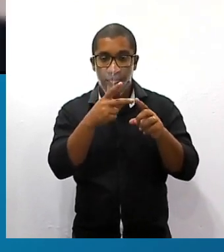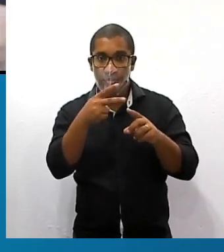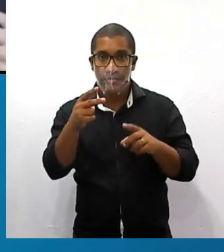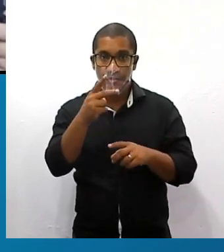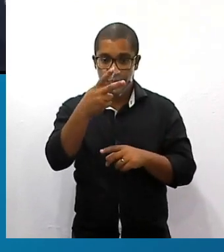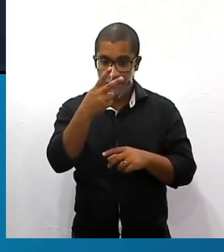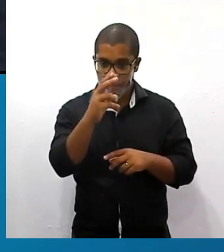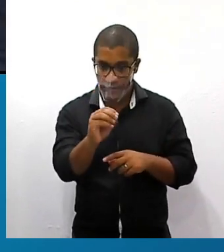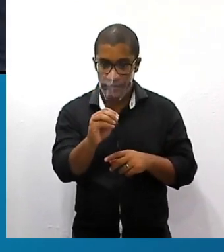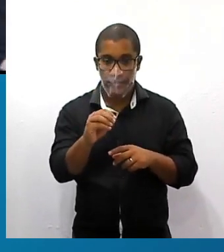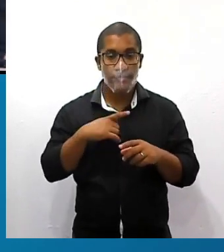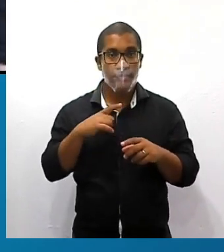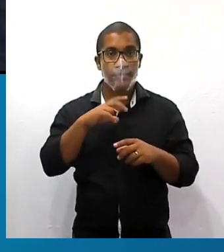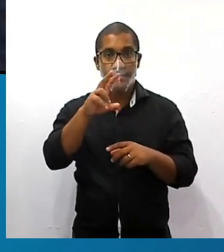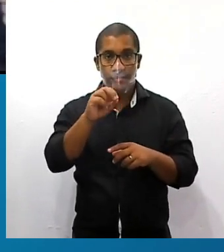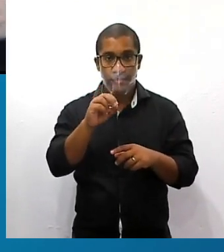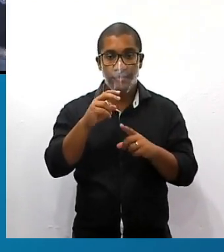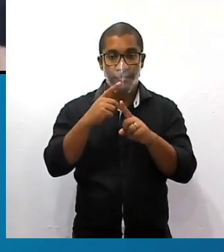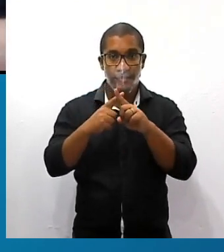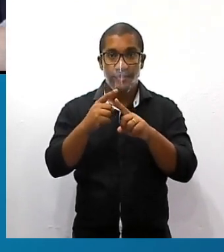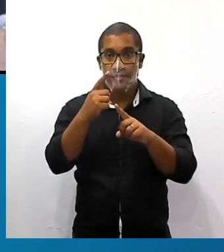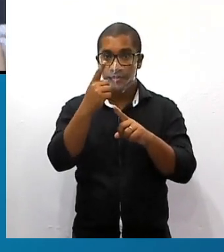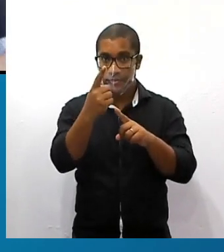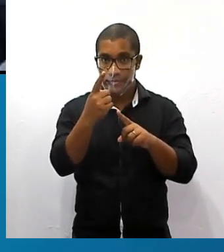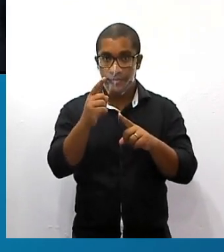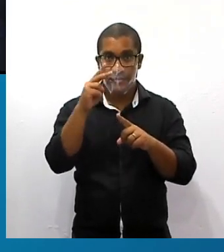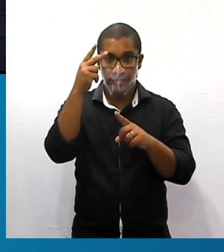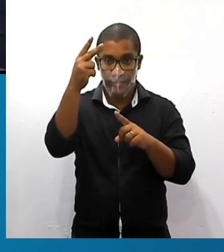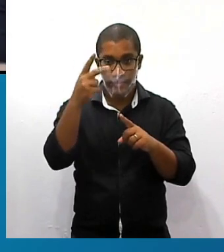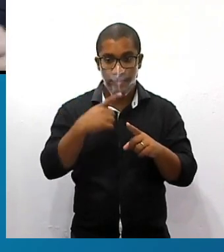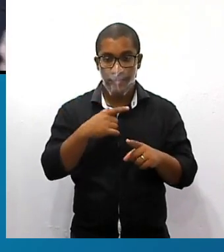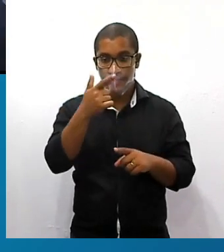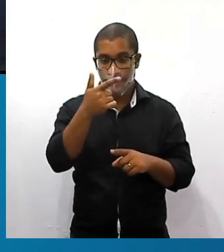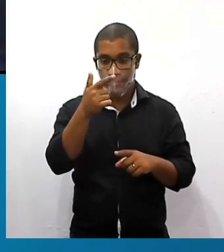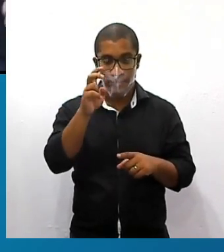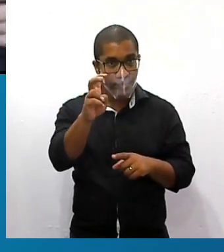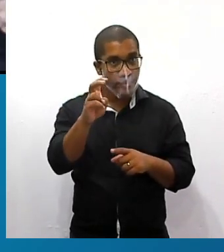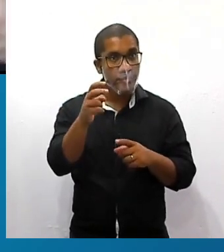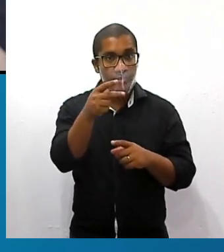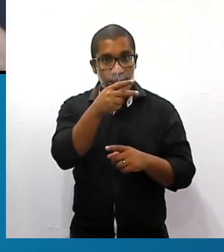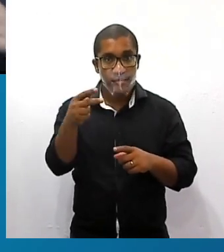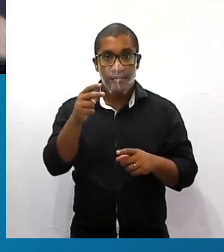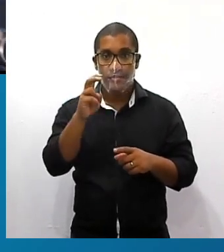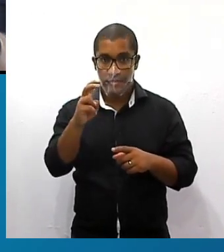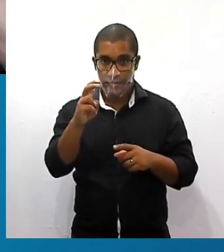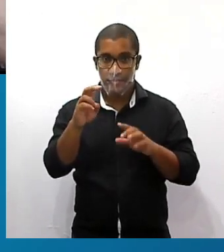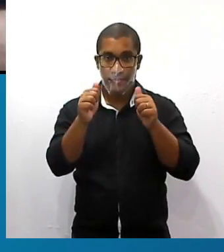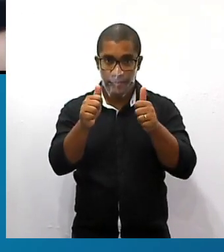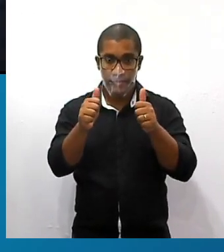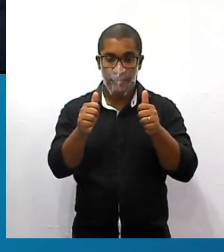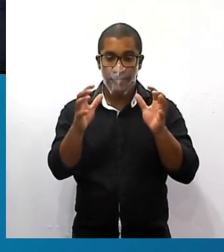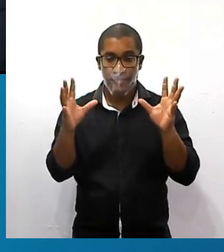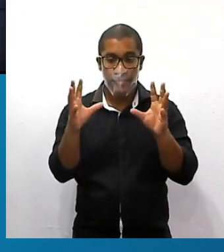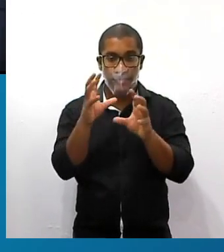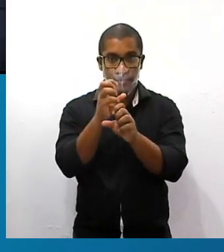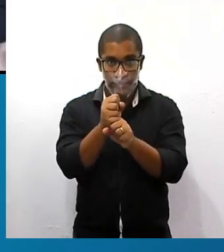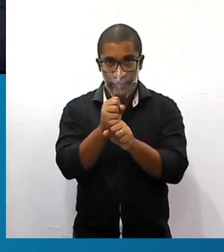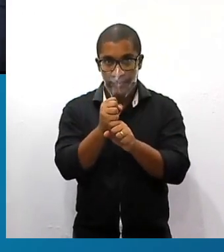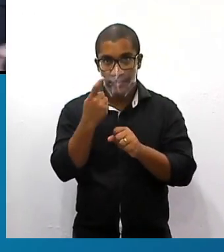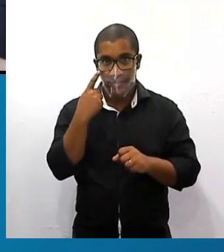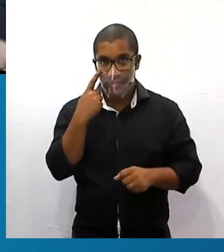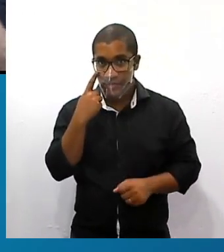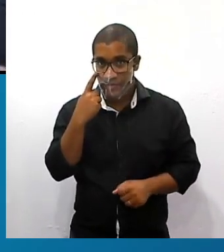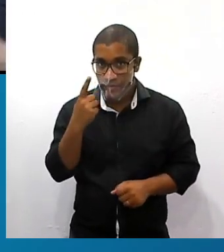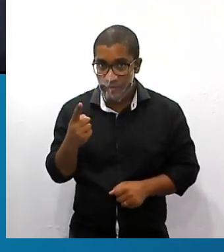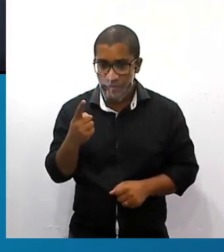1² dividido por 2 dá 25, e 0,5 vezes 10 dá 5, então a gente tem 20 mais 25 igual a 5HC.